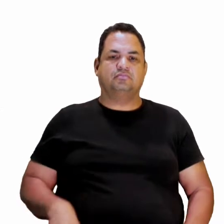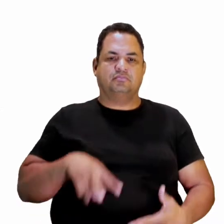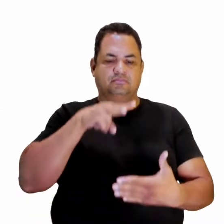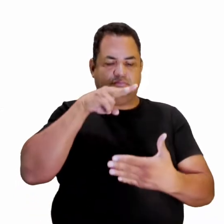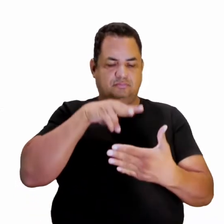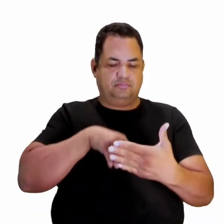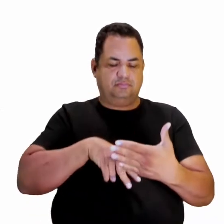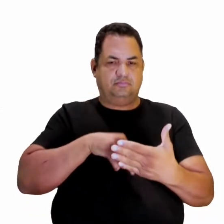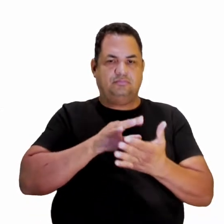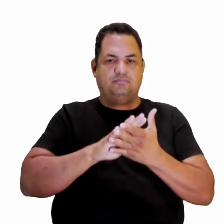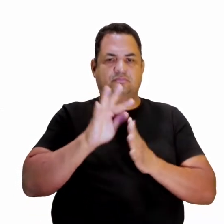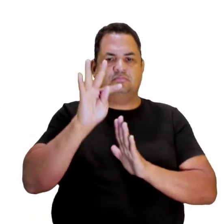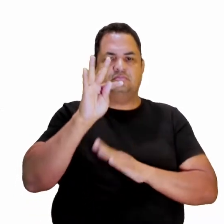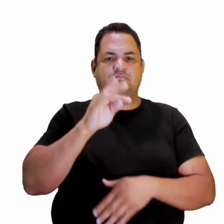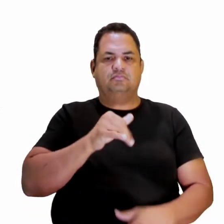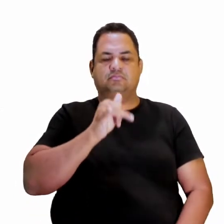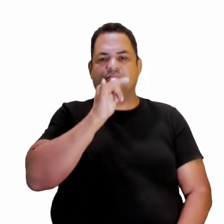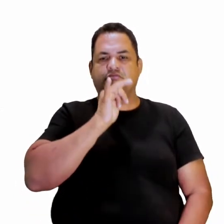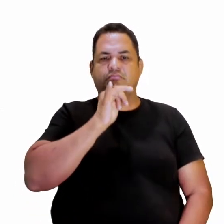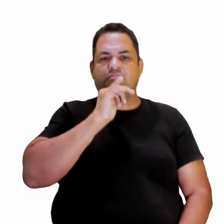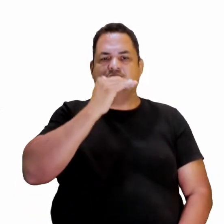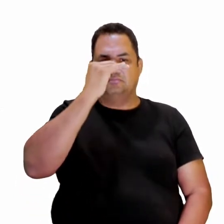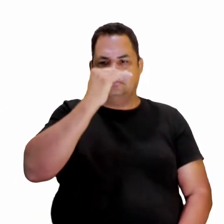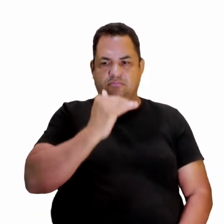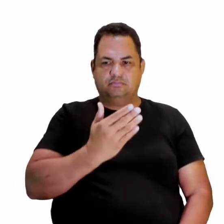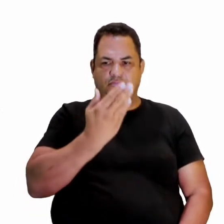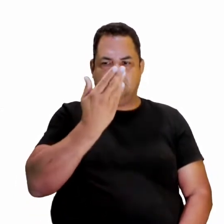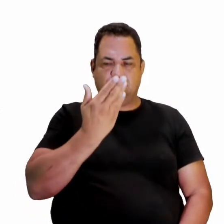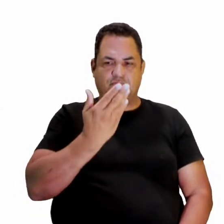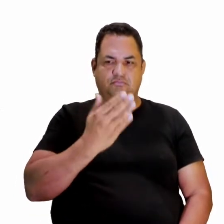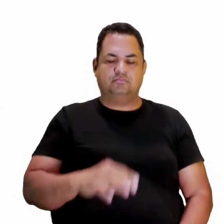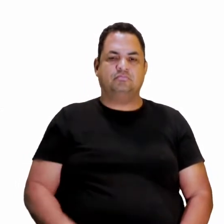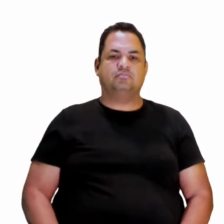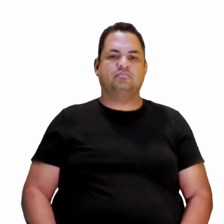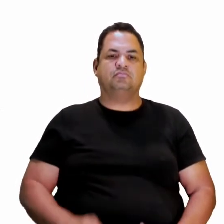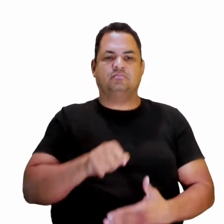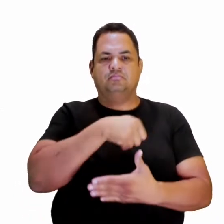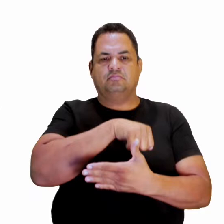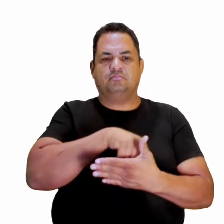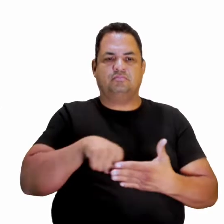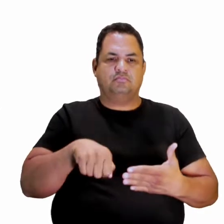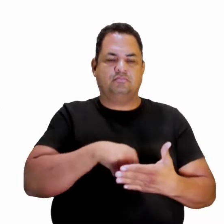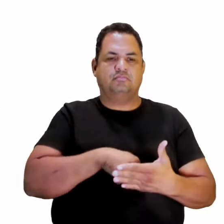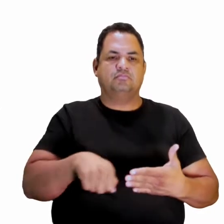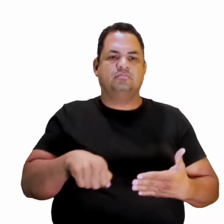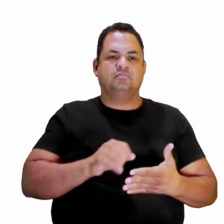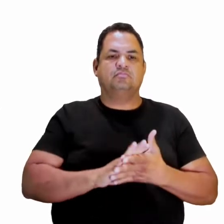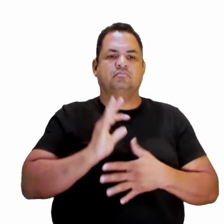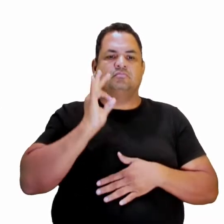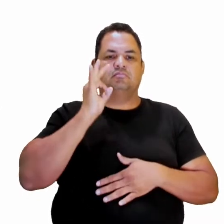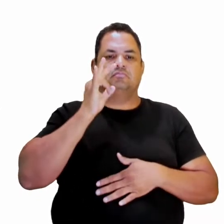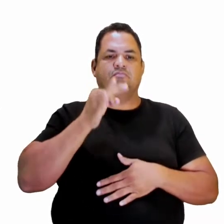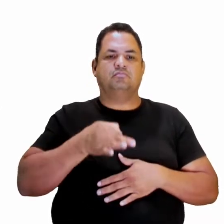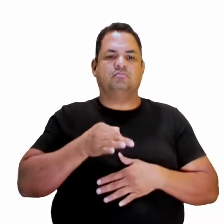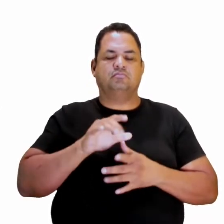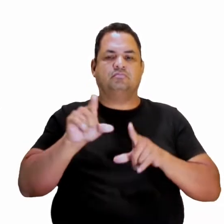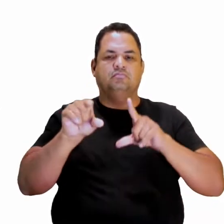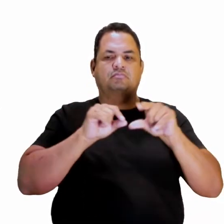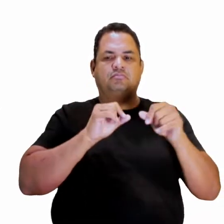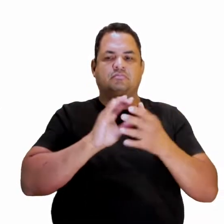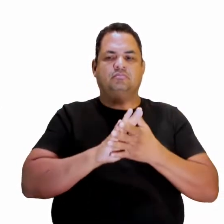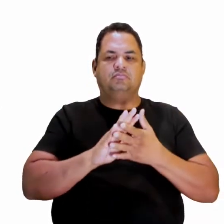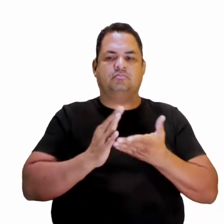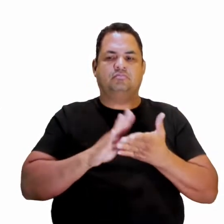o exemplo abaixo, below, e escrever a correta opção